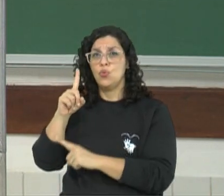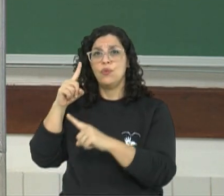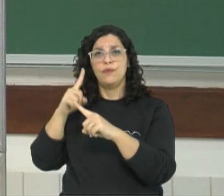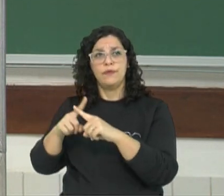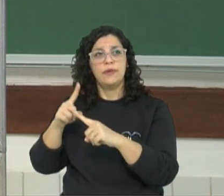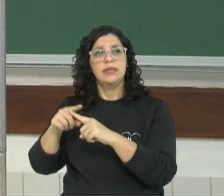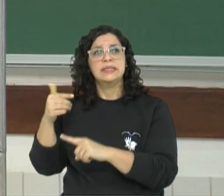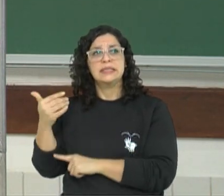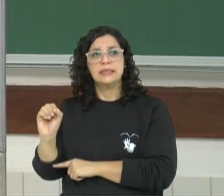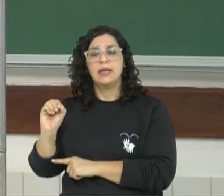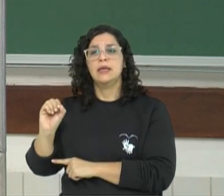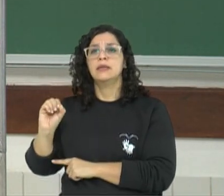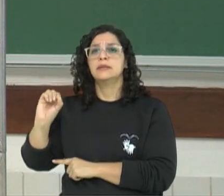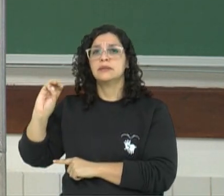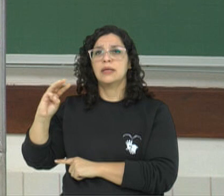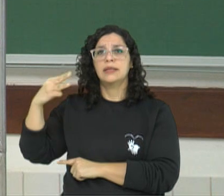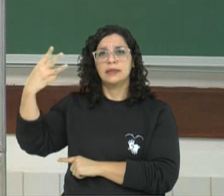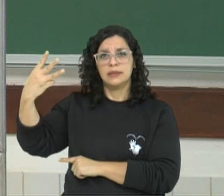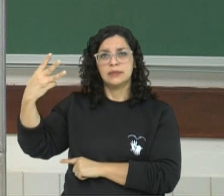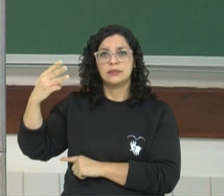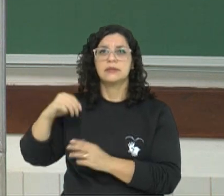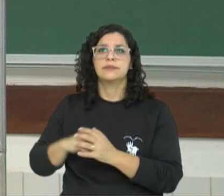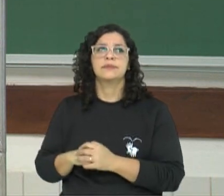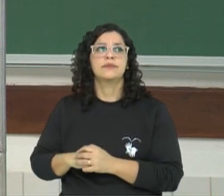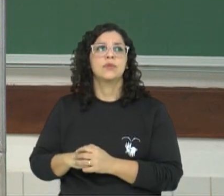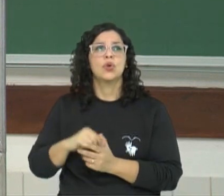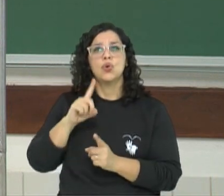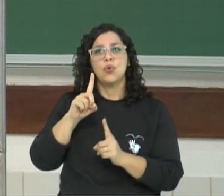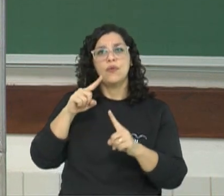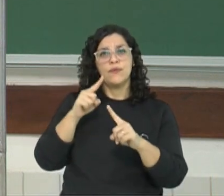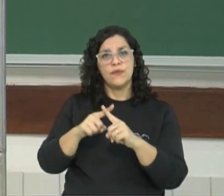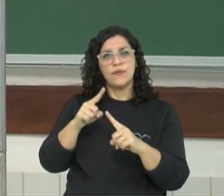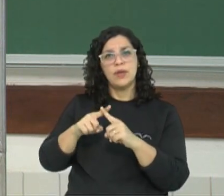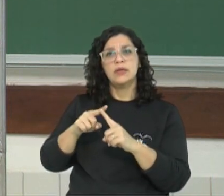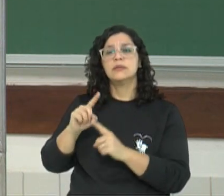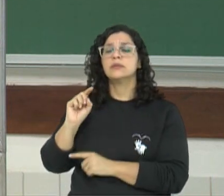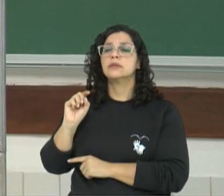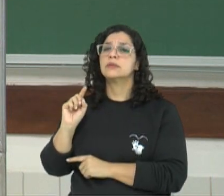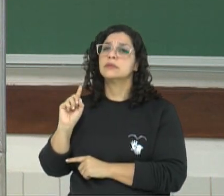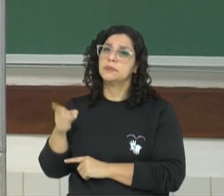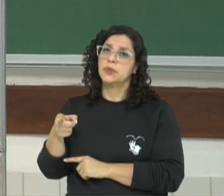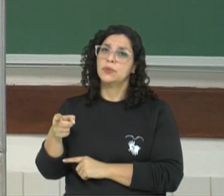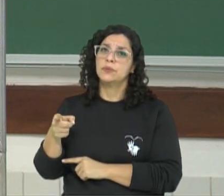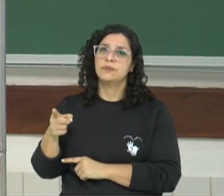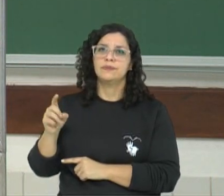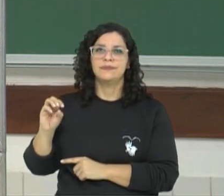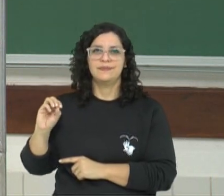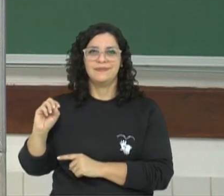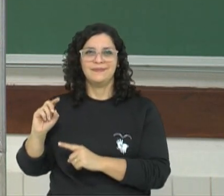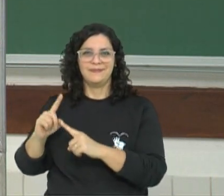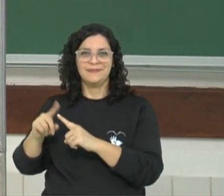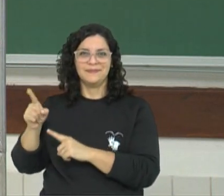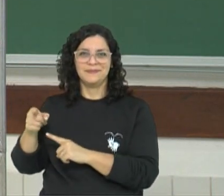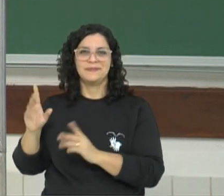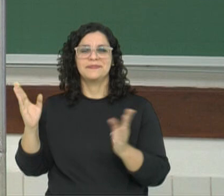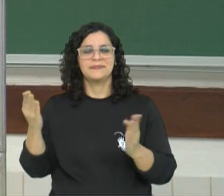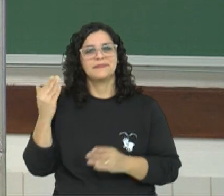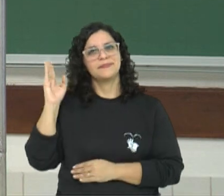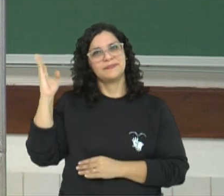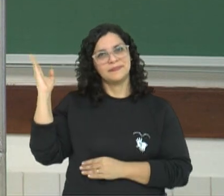Você simplesmente vai lá, multiplica por 10 na terceira, ou seja, 1 grama por centímetro cúbico é a mesma coisa que 10 na